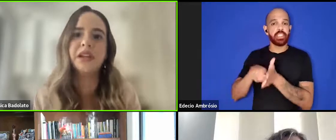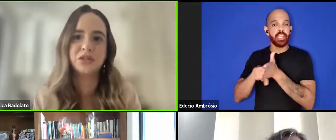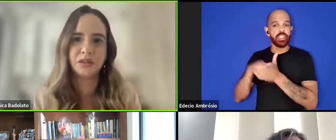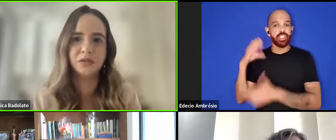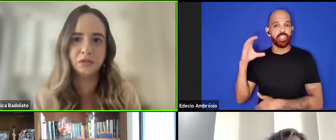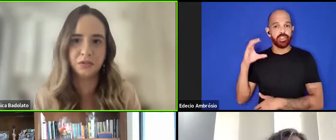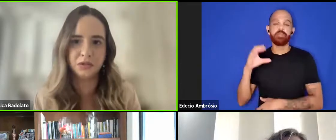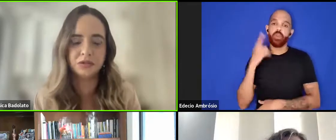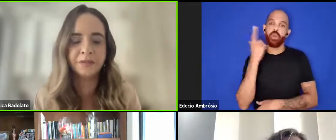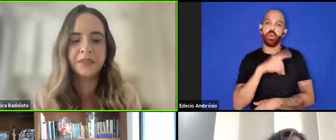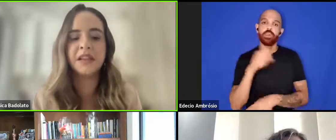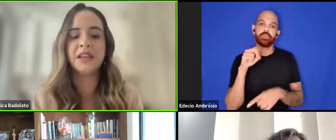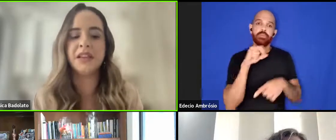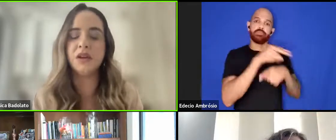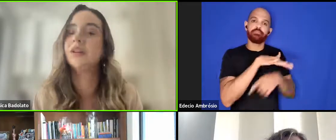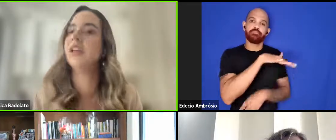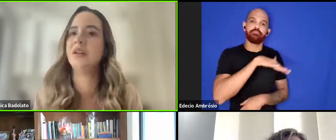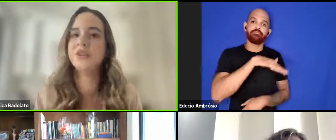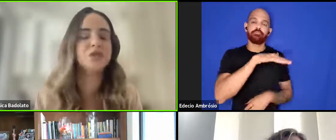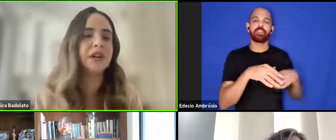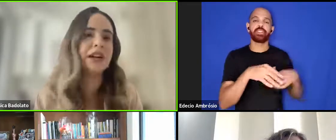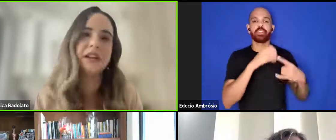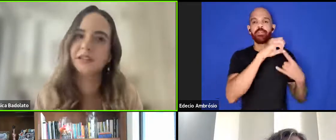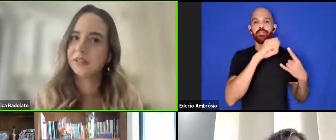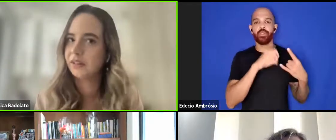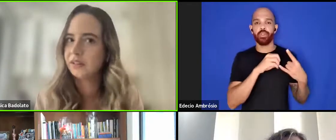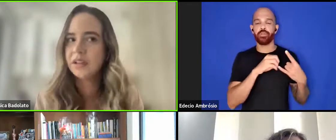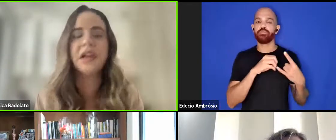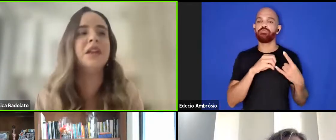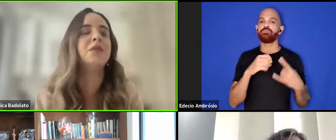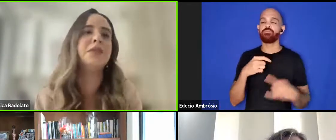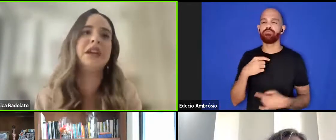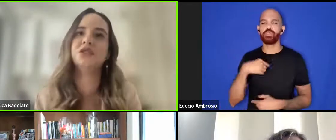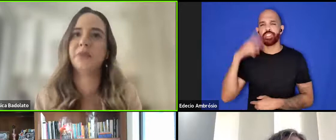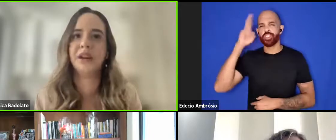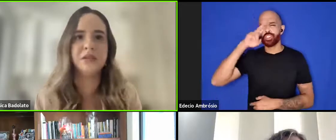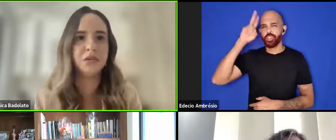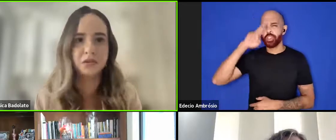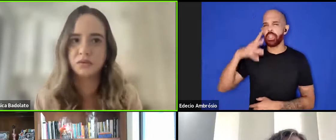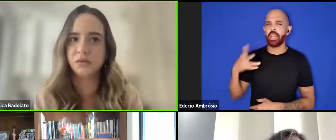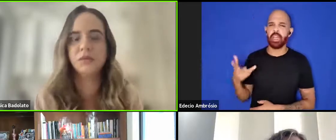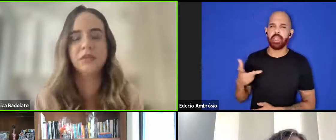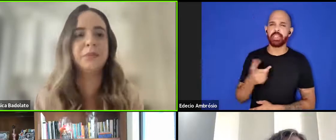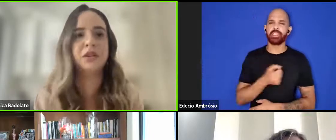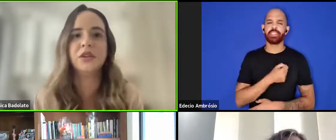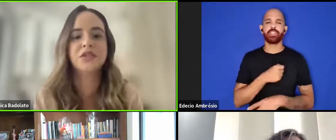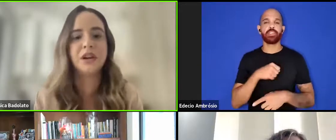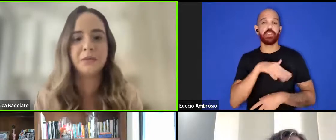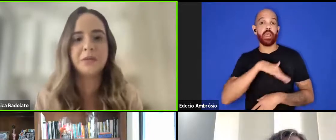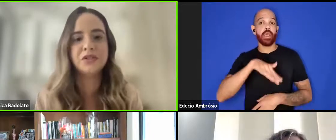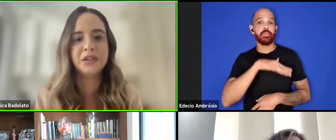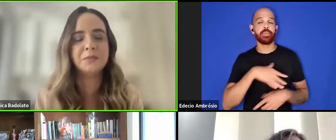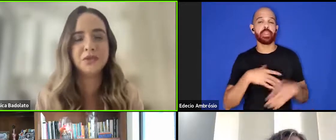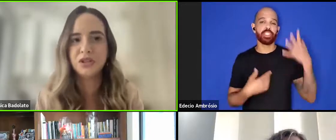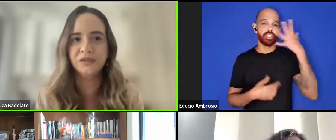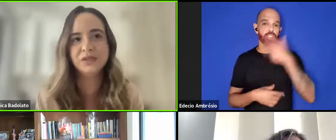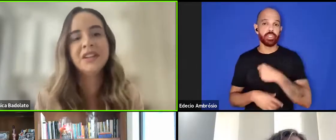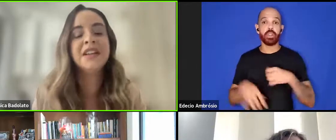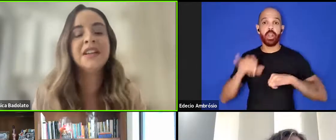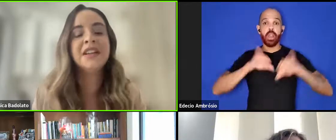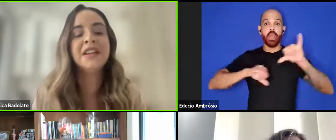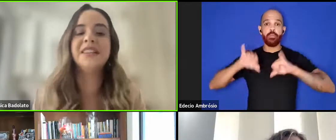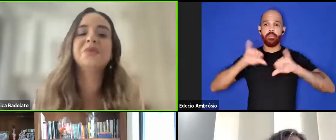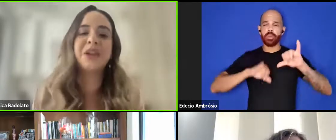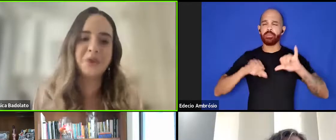inserir no ambiente da Fiocruz. E eu criei uma história linda em um ambiente maravilhoso, um laboratório extremamente